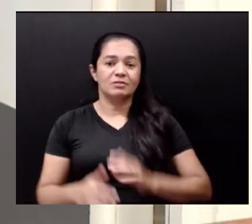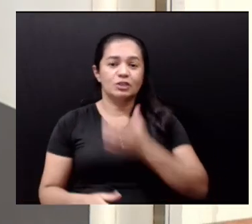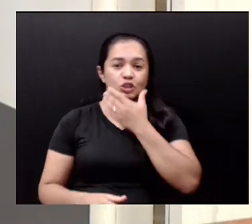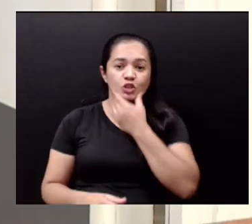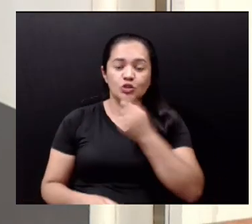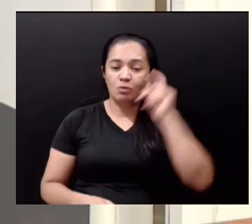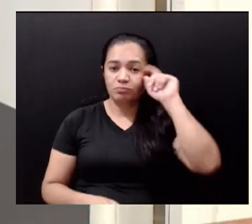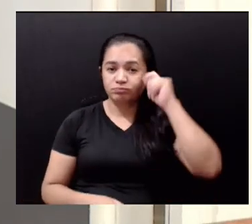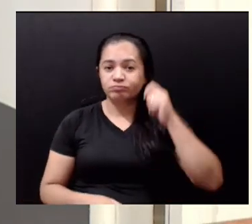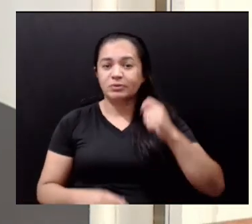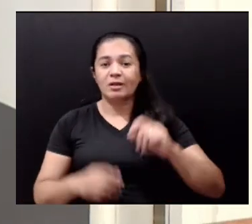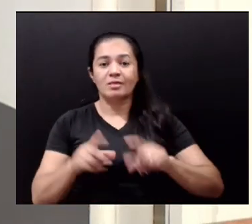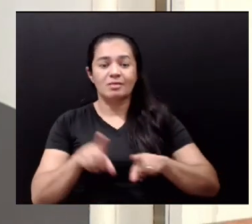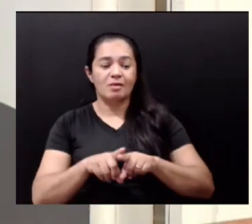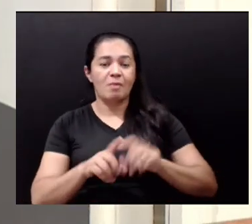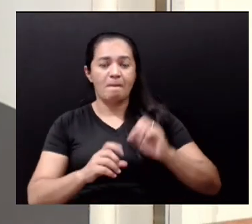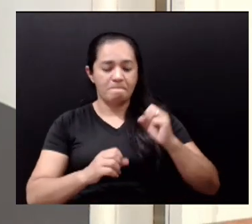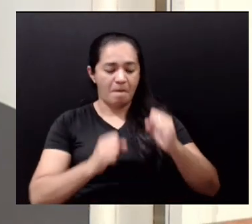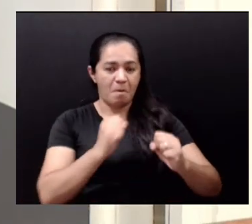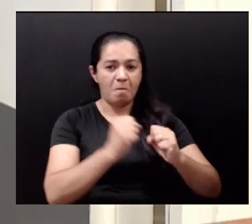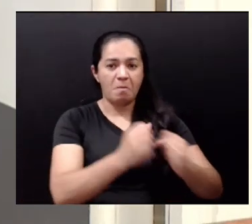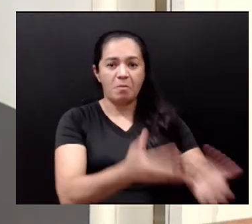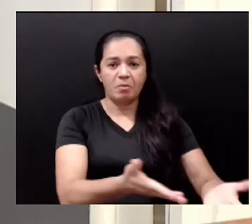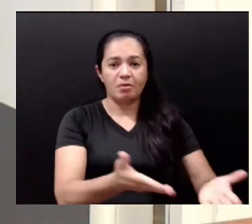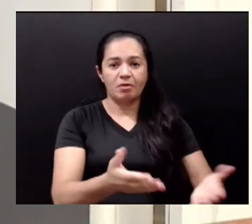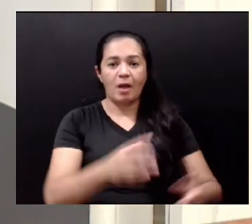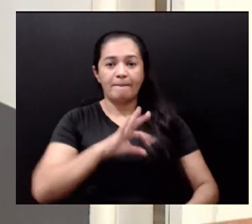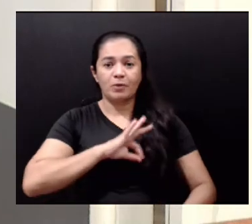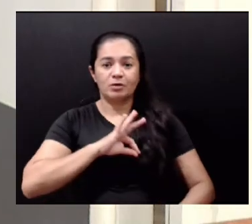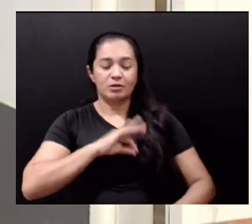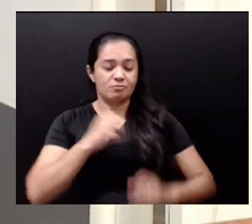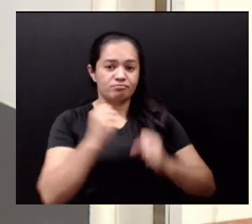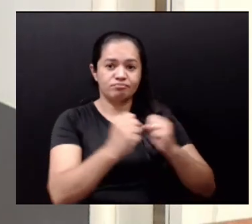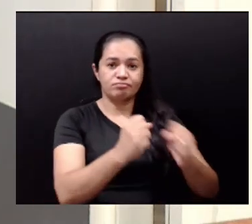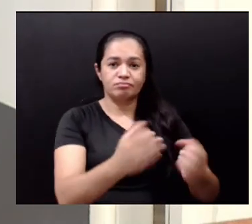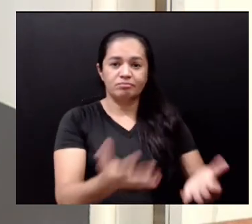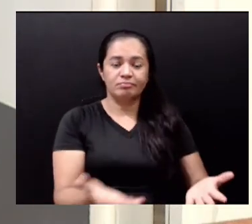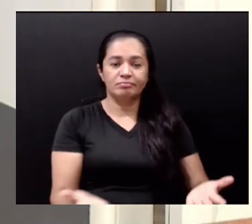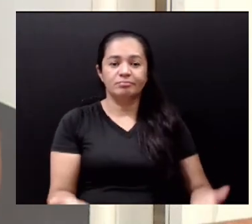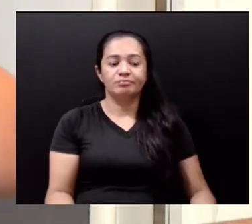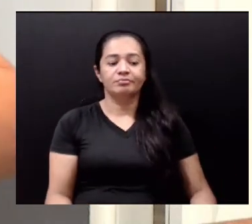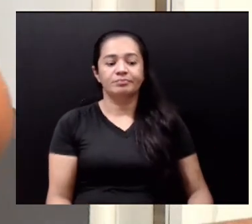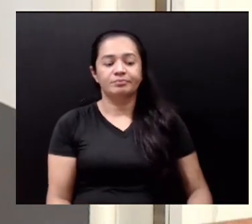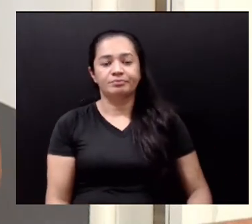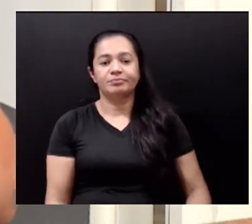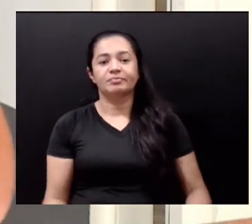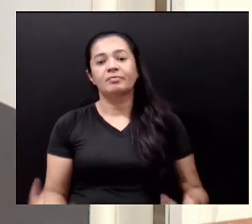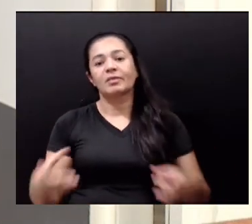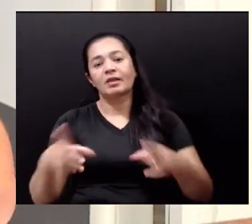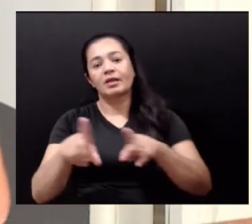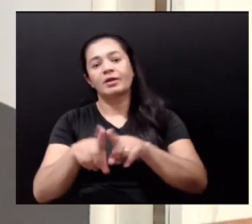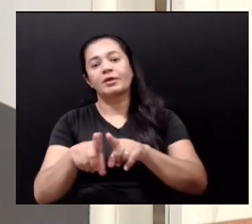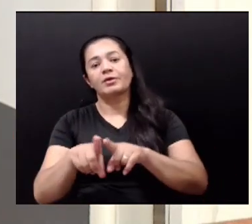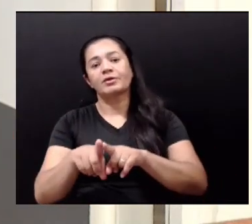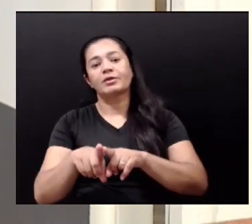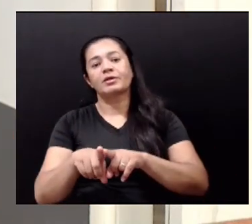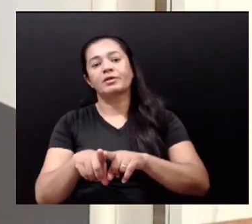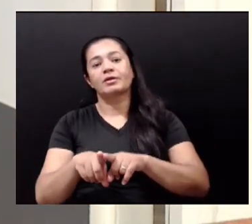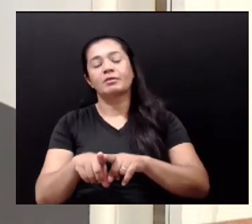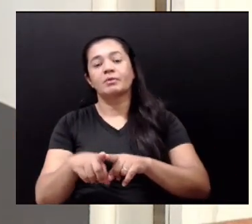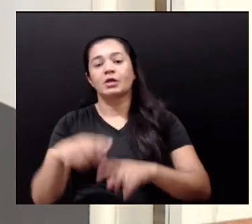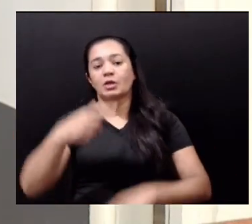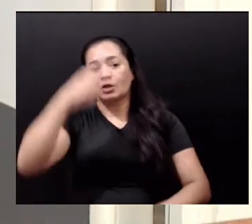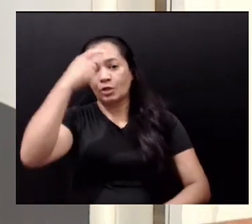esses outros tipos de violência. E eu também falo, né, desse lugar enquanto psicóloga que estudo